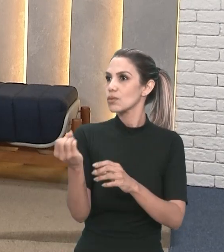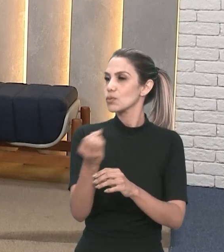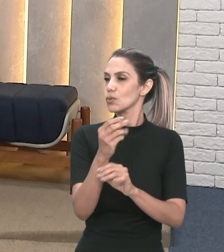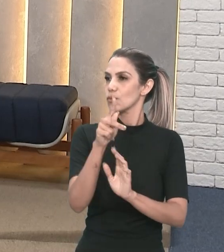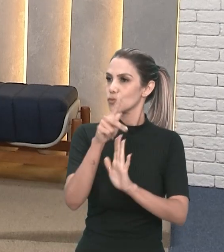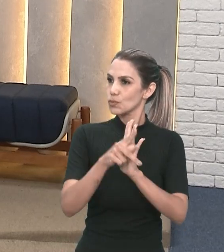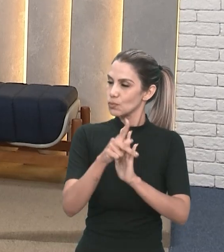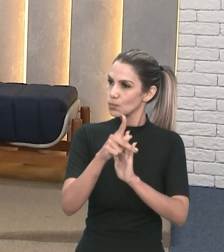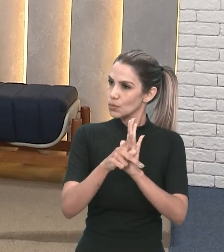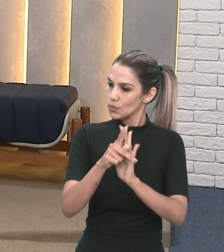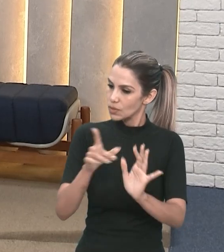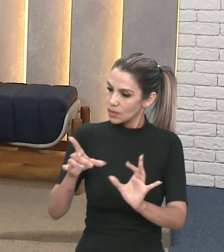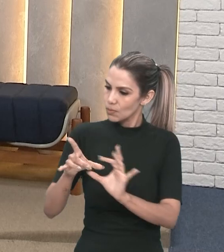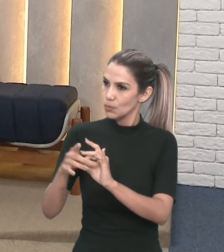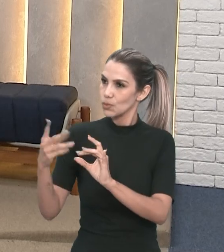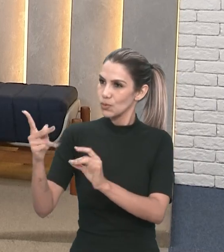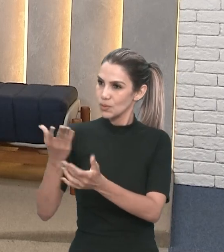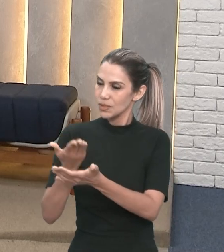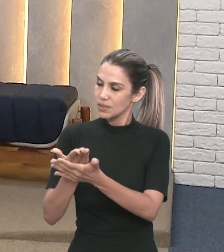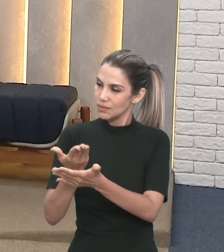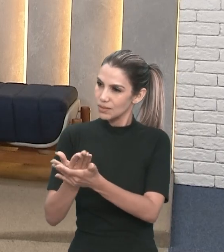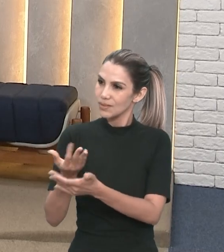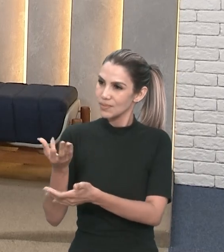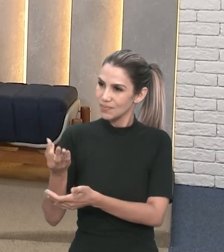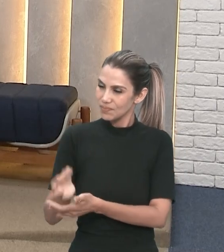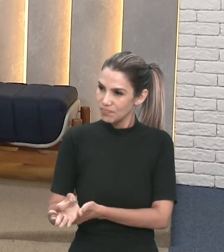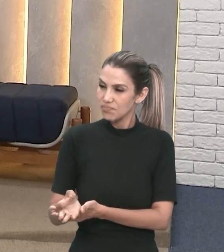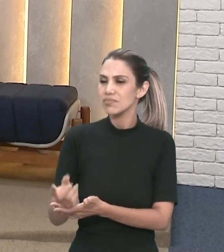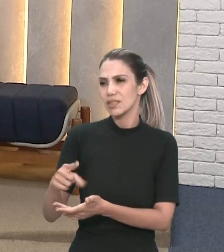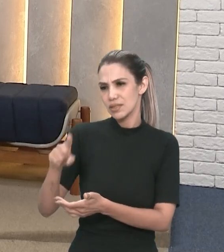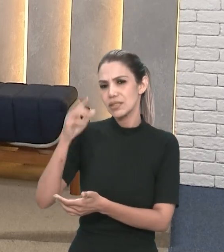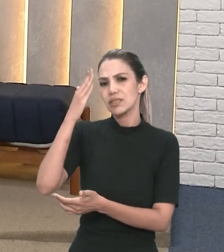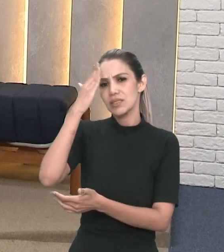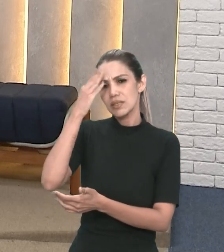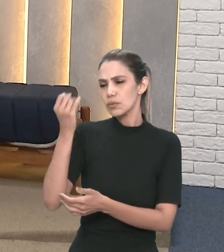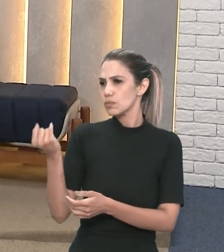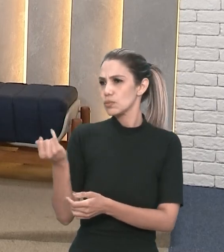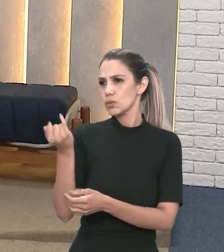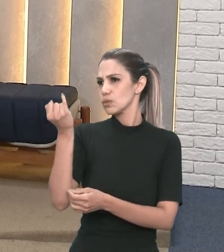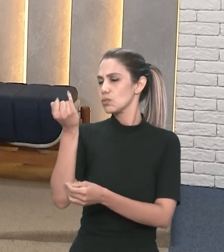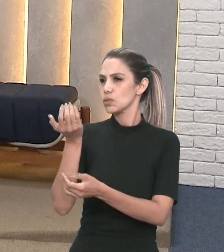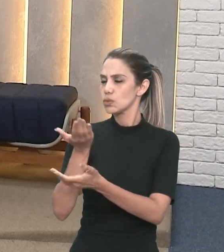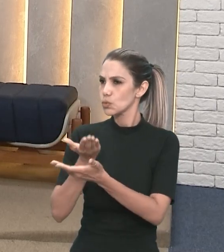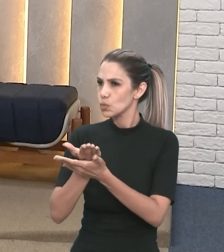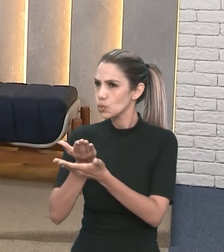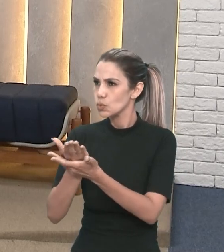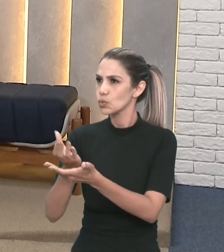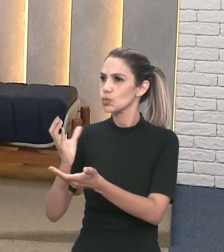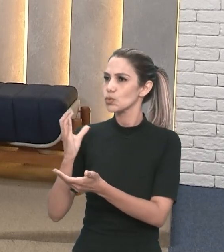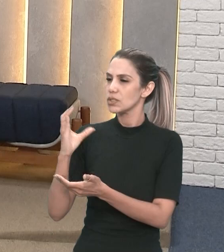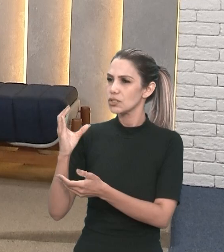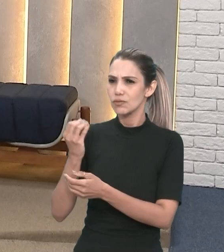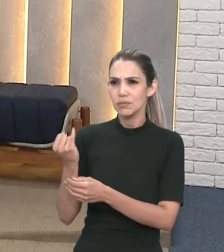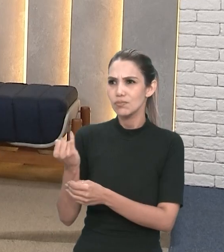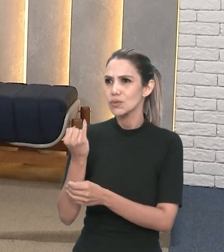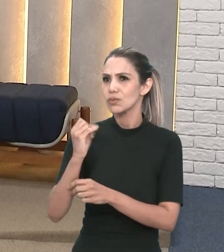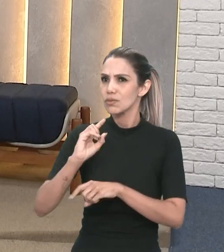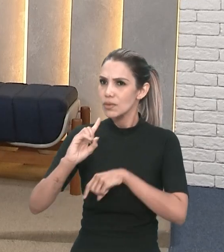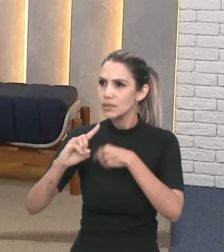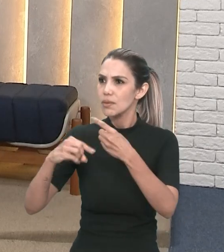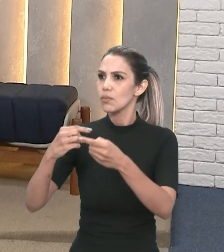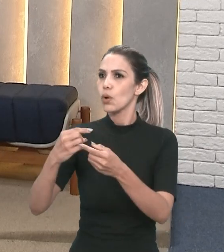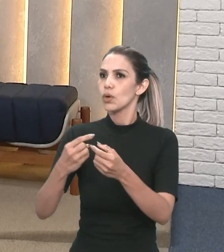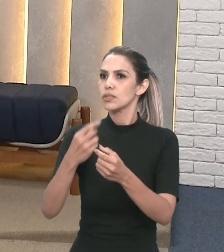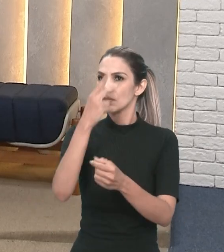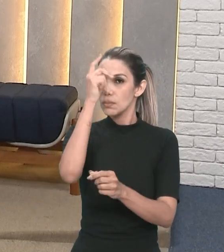desenvolvidos a partir desse trabalho, né? A gente sabe da contribuição de um trabalho científico também com o outro, então quem quiser ter acesso ao estudo que